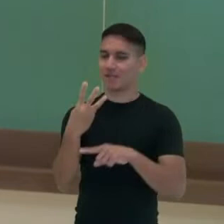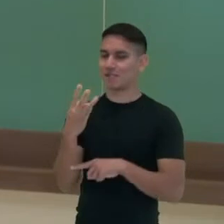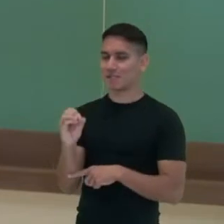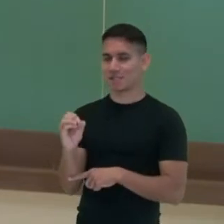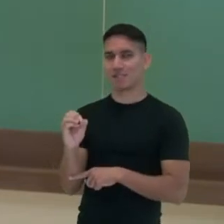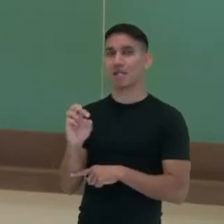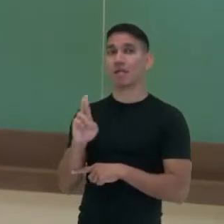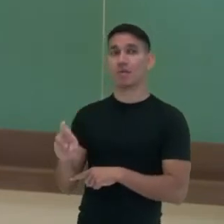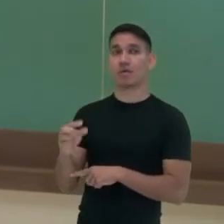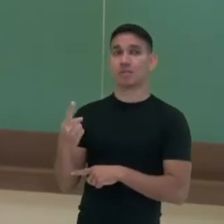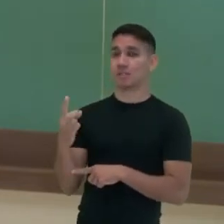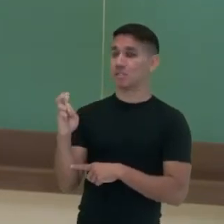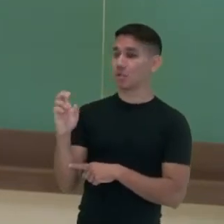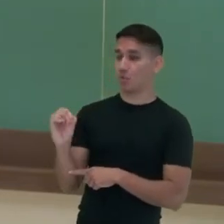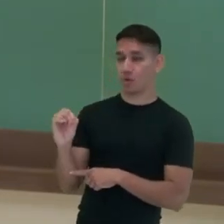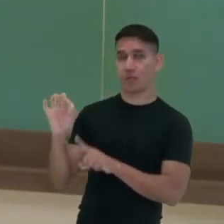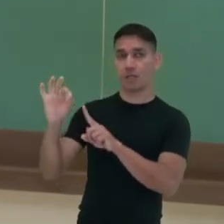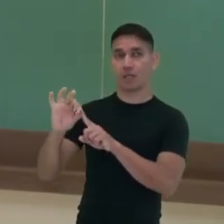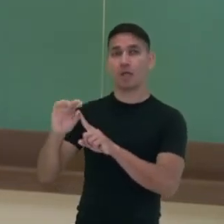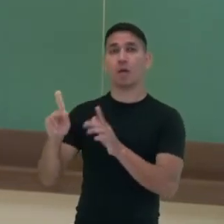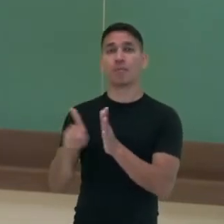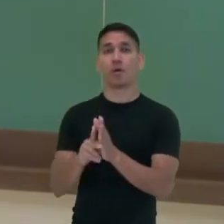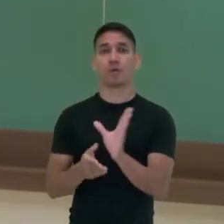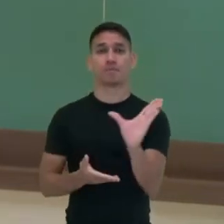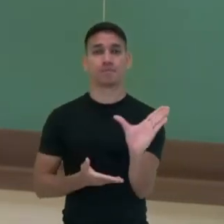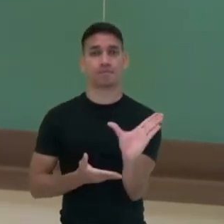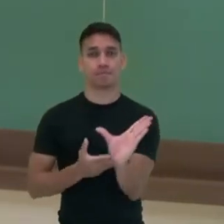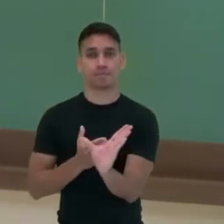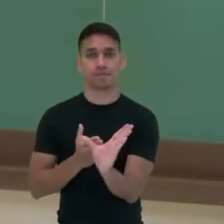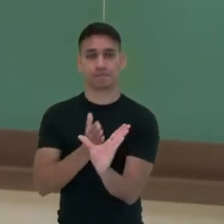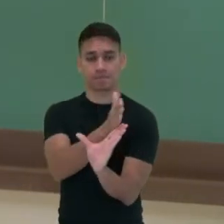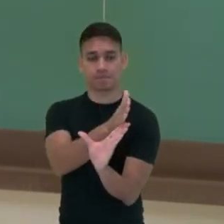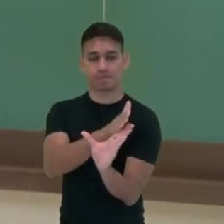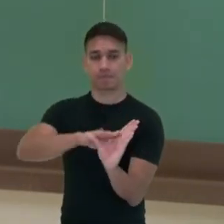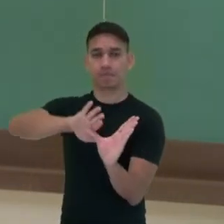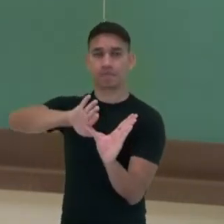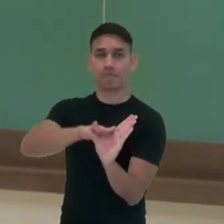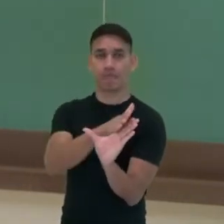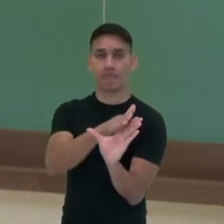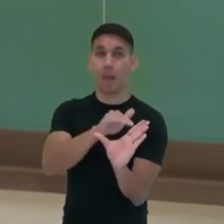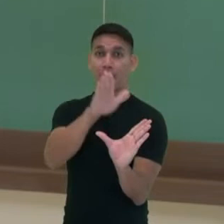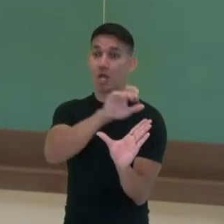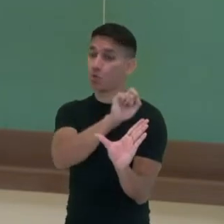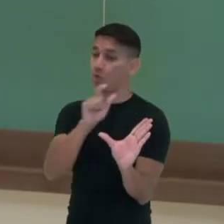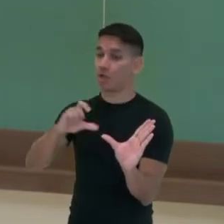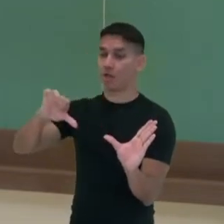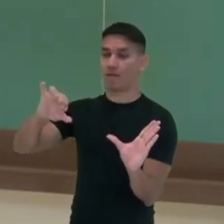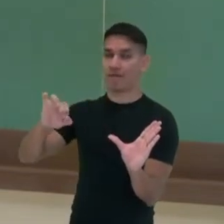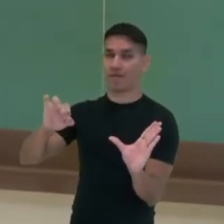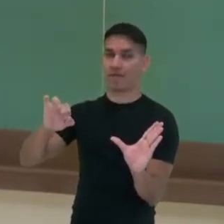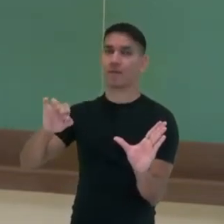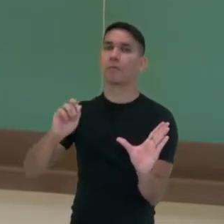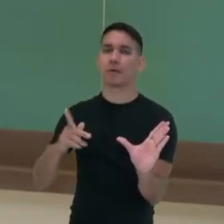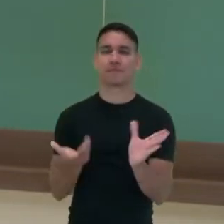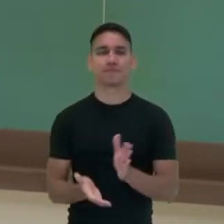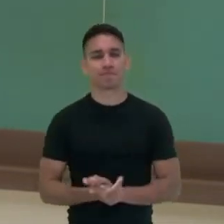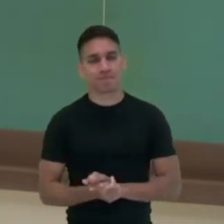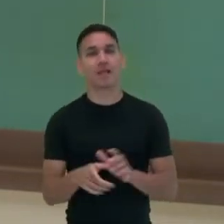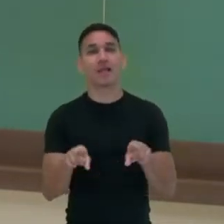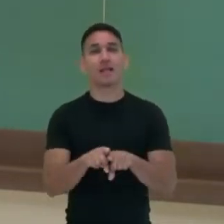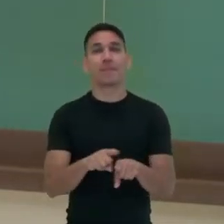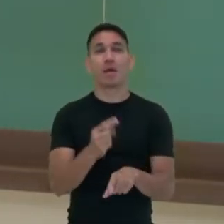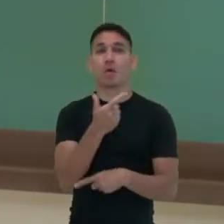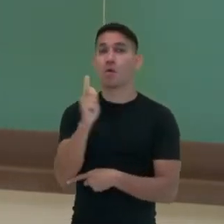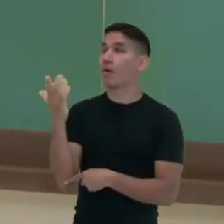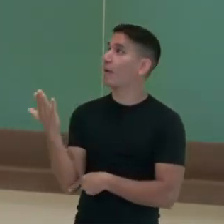150, beleza? Fechou, né? Que é o nosso ângulo obtuso, ele é maior do que 90 graus, né? E nós temos também aqui